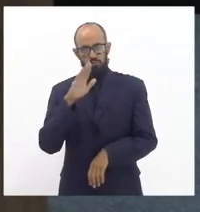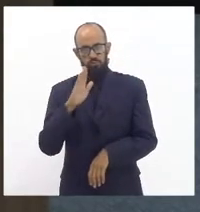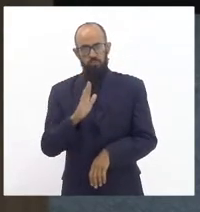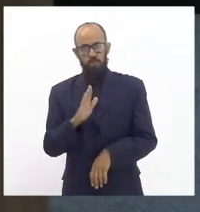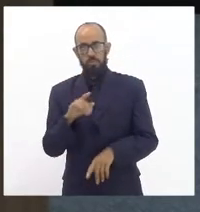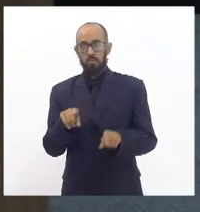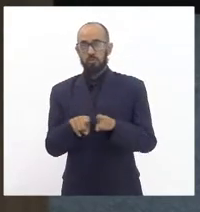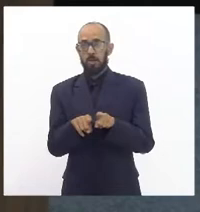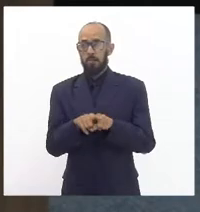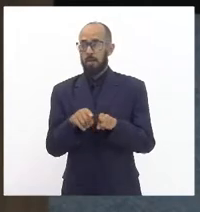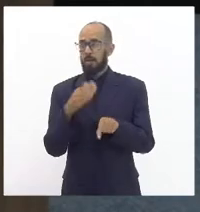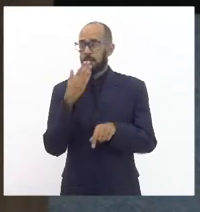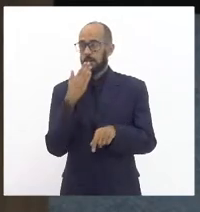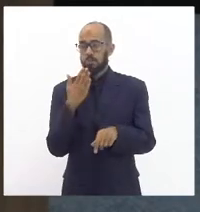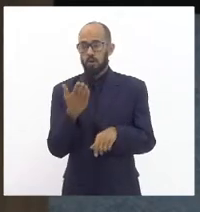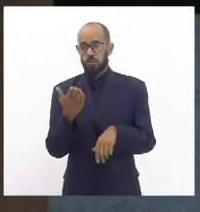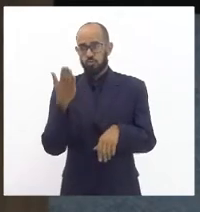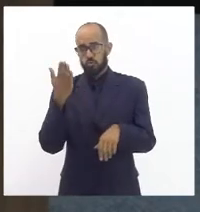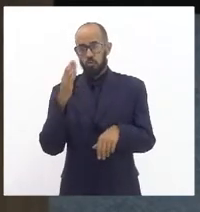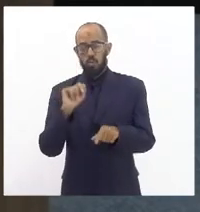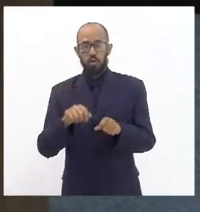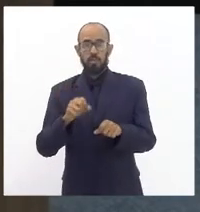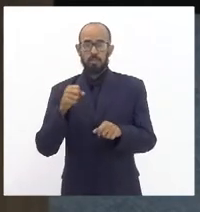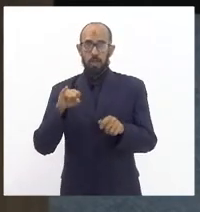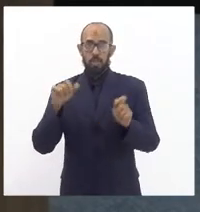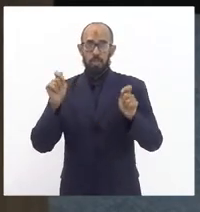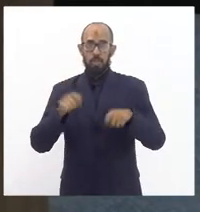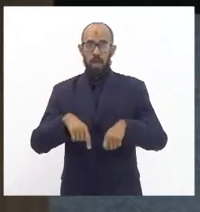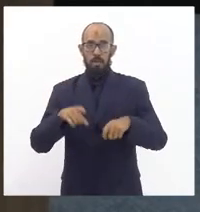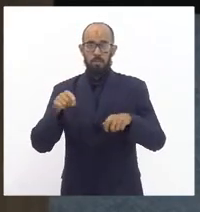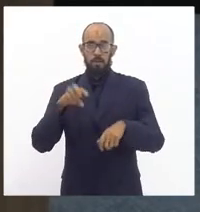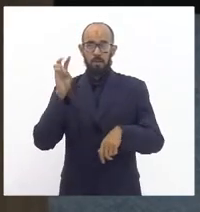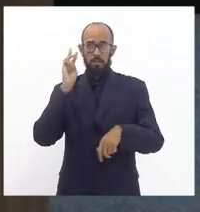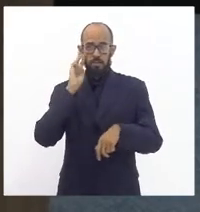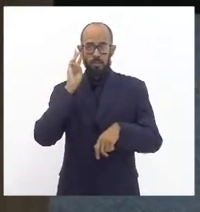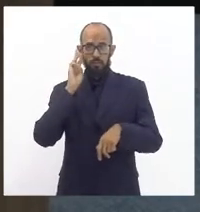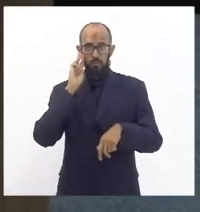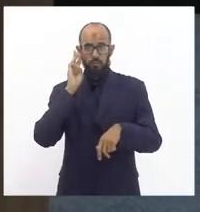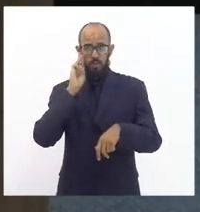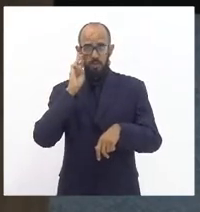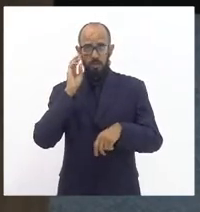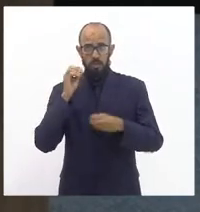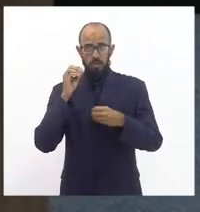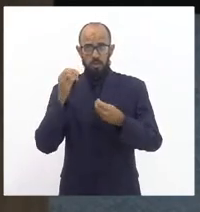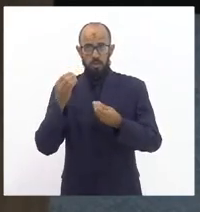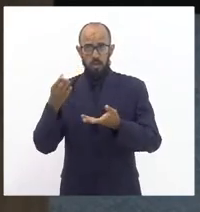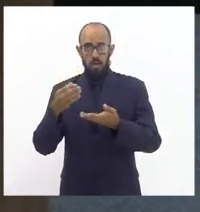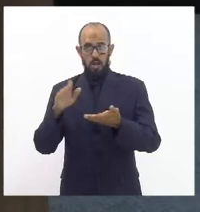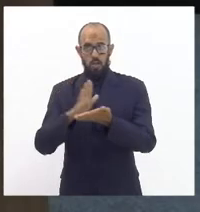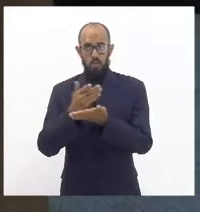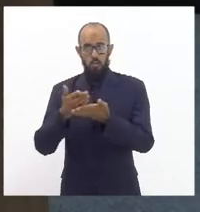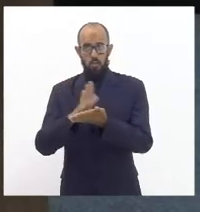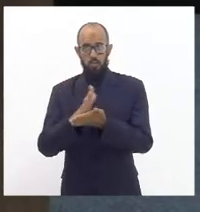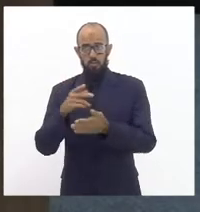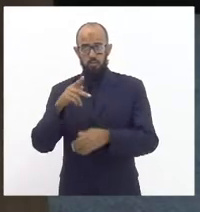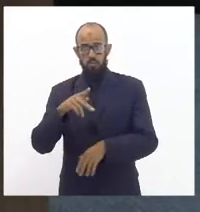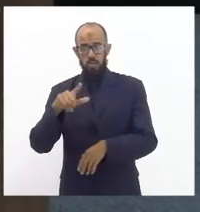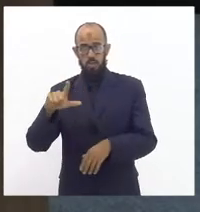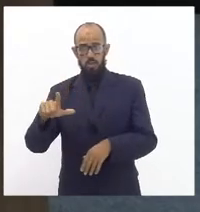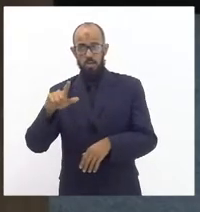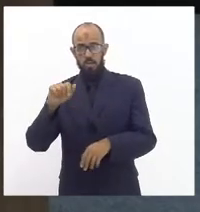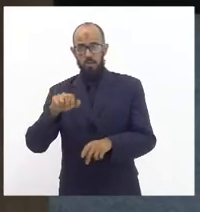e pedir a vossa excelência se possível para na terça-feira trazer alguns projetos de lei